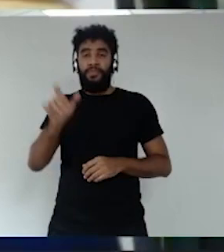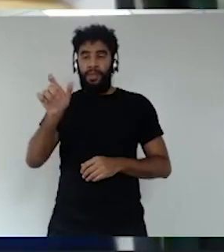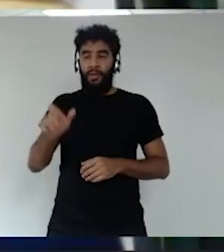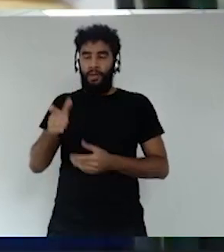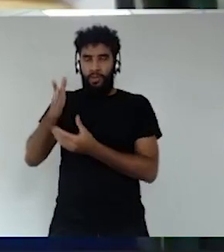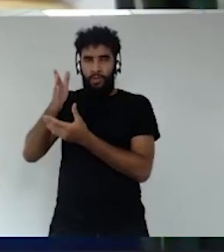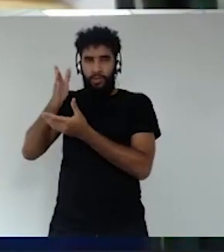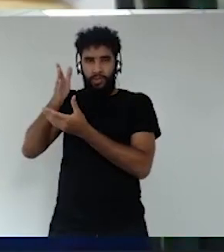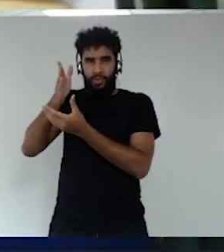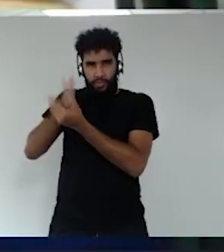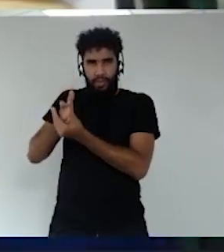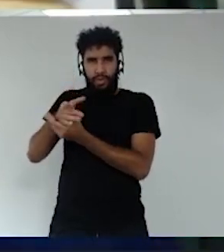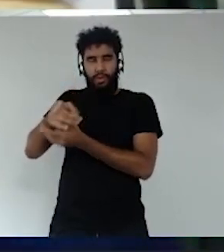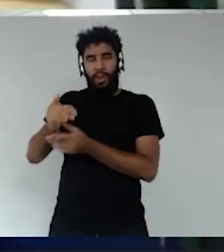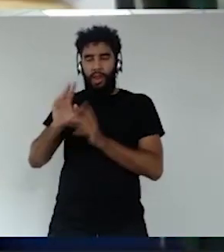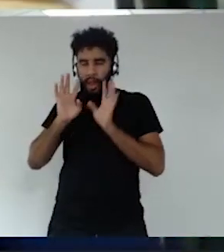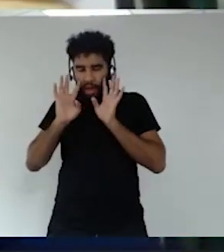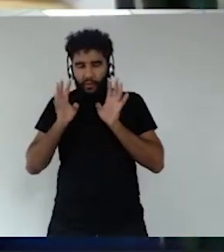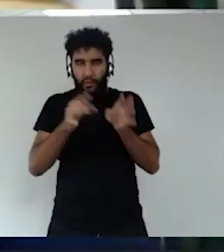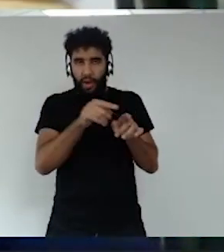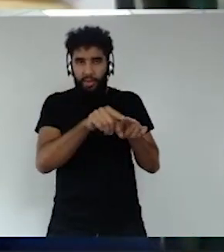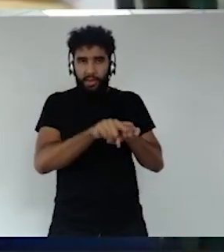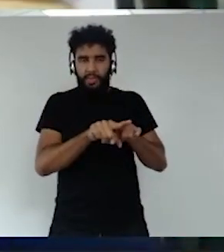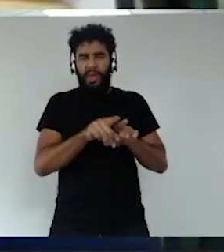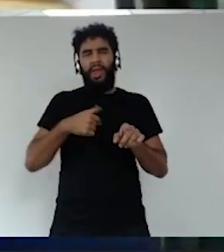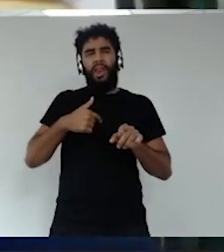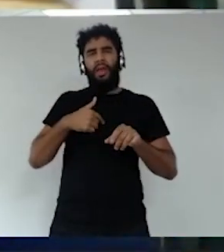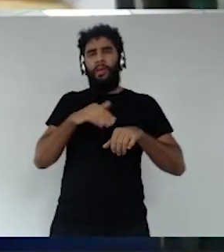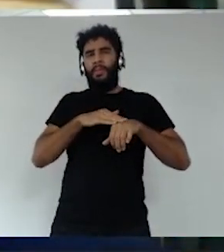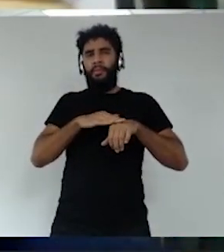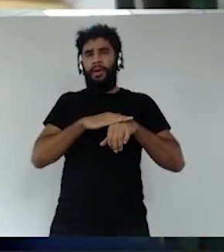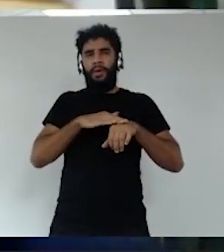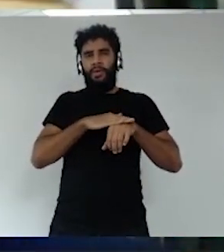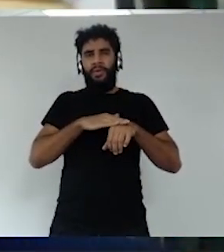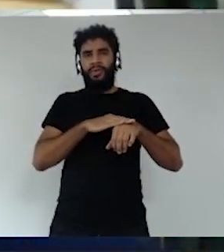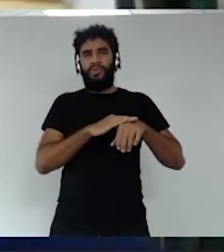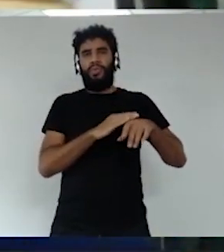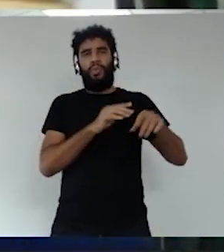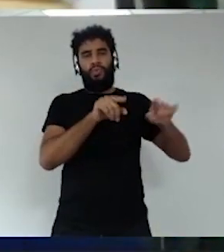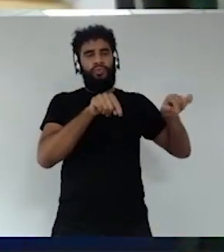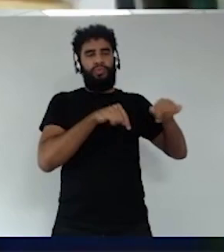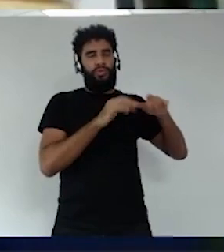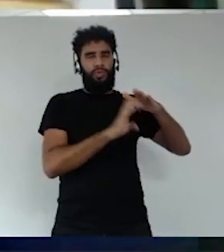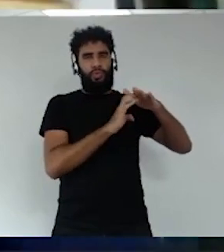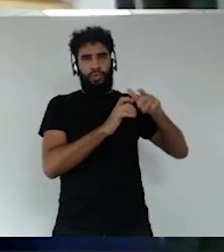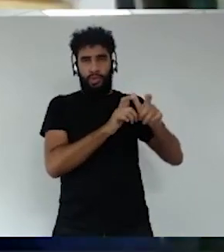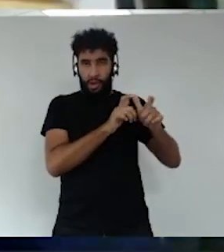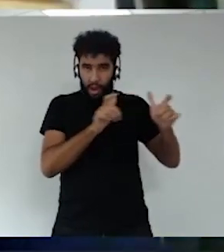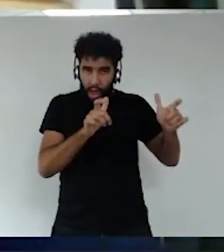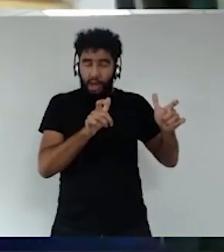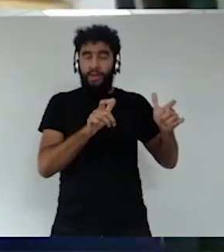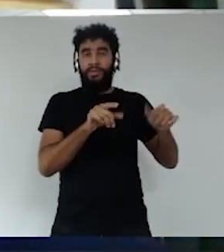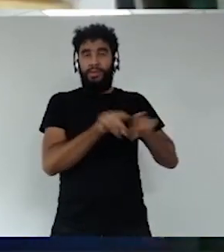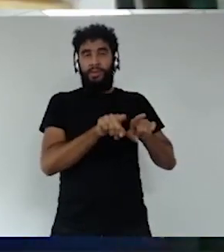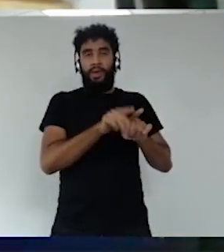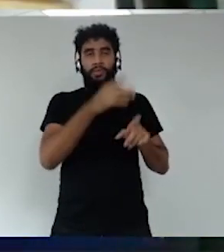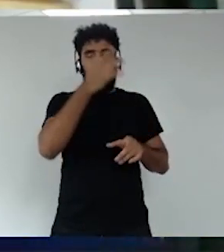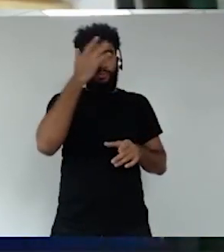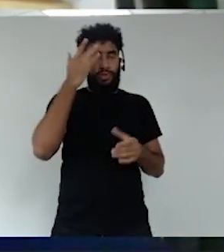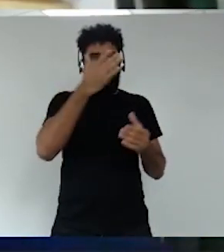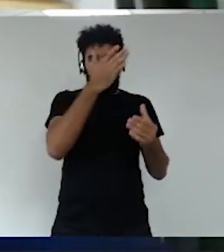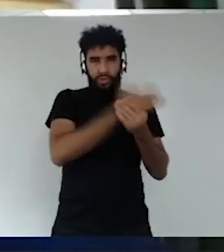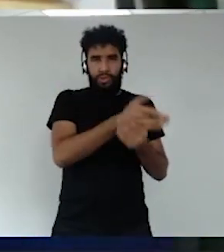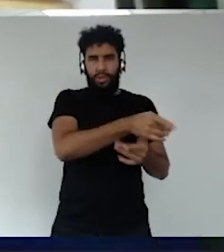voltados também para essas práticas. Eu converso muito, dialogo muito com os grandes escritórios, com os médios escritórios, com os processualistas, e